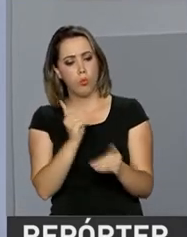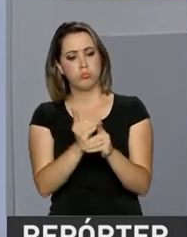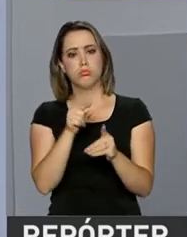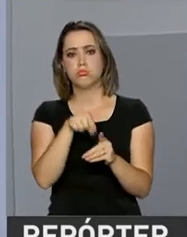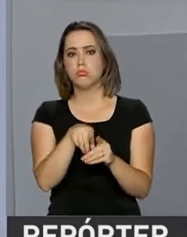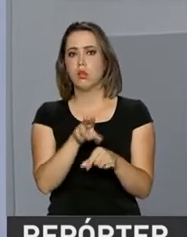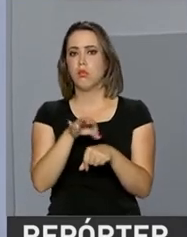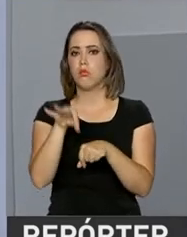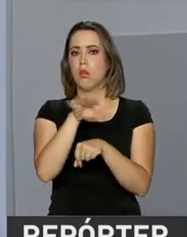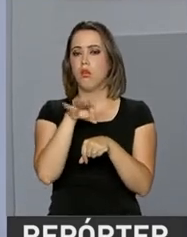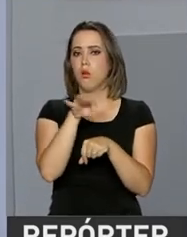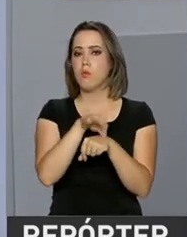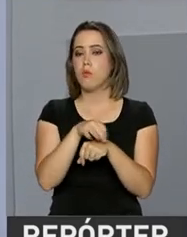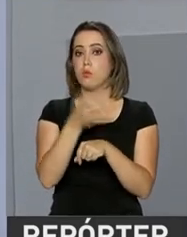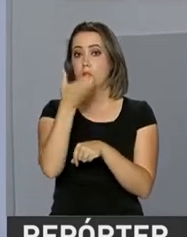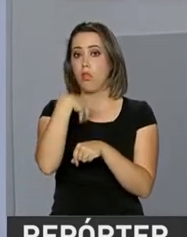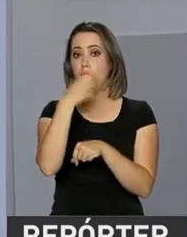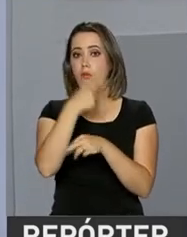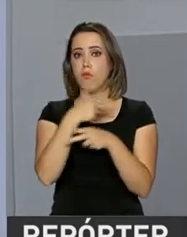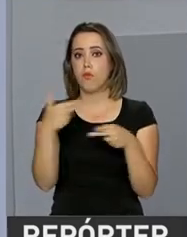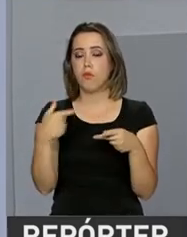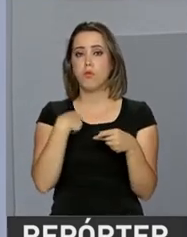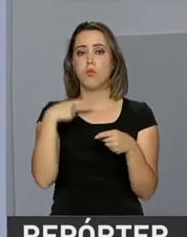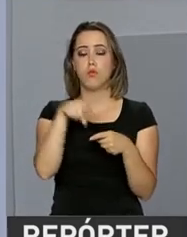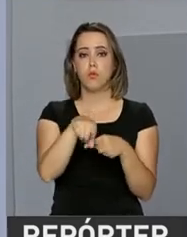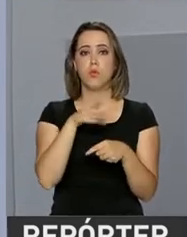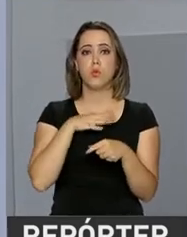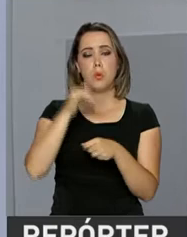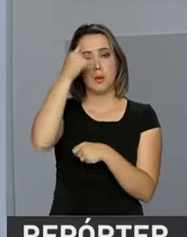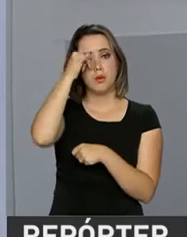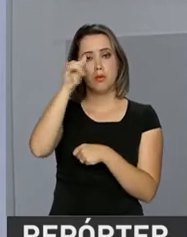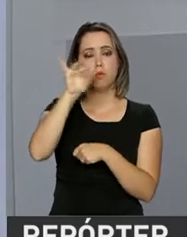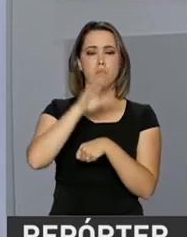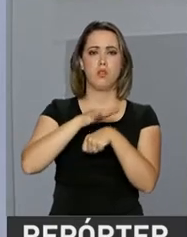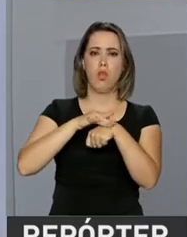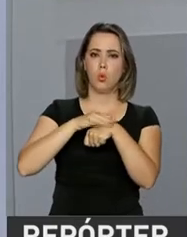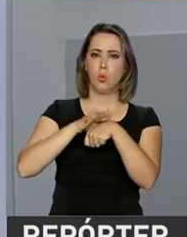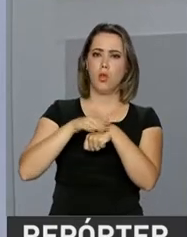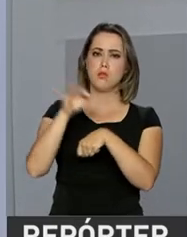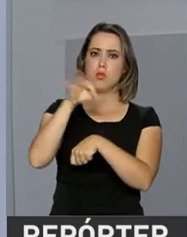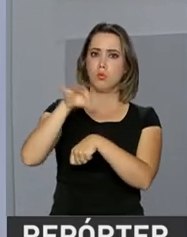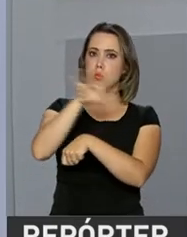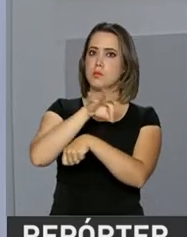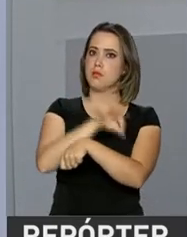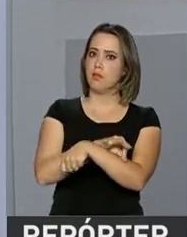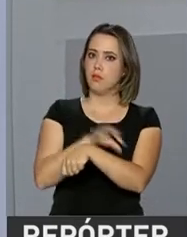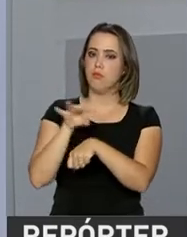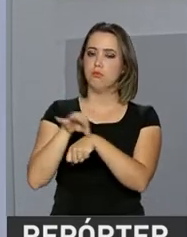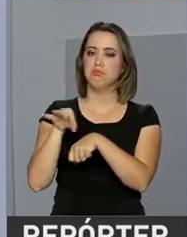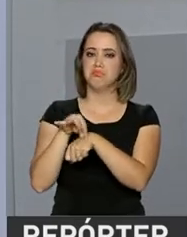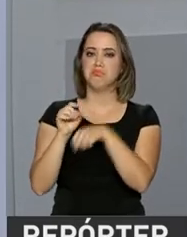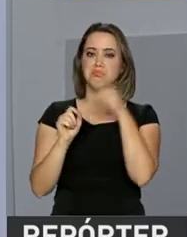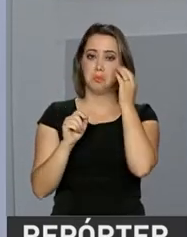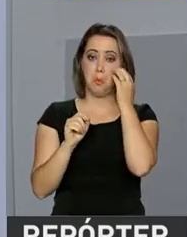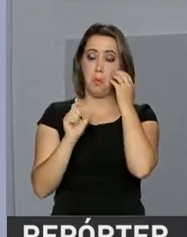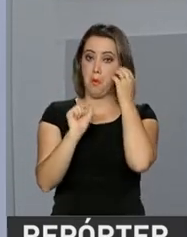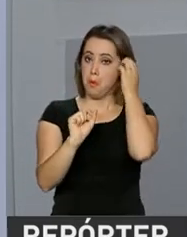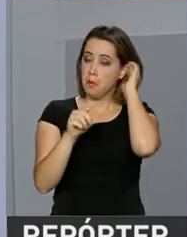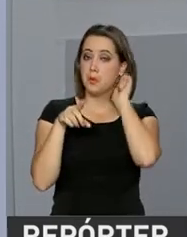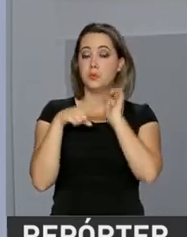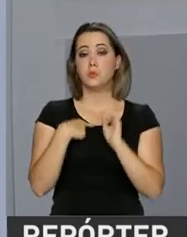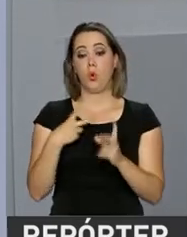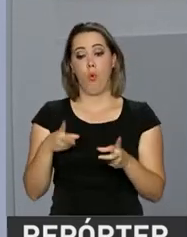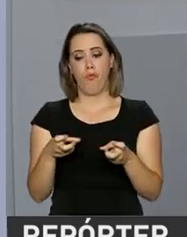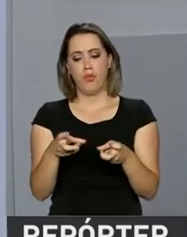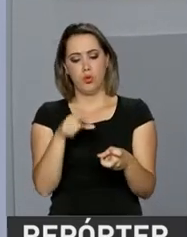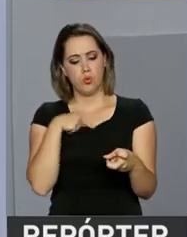e chikungunya. A Wolbachia é inserida no mosquito Aedes aegypti e torna ele imune ao vírus das três